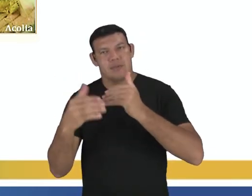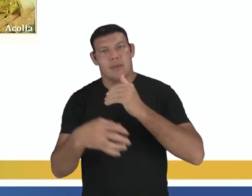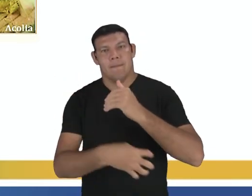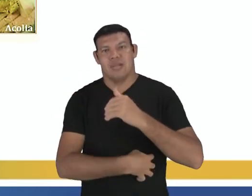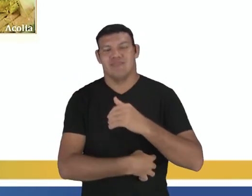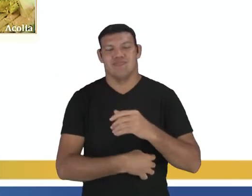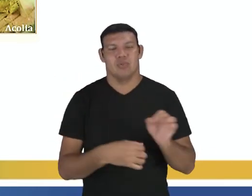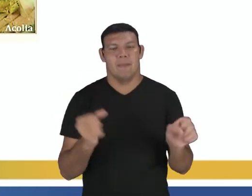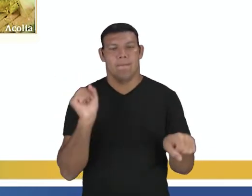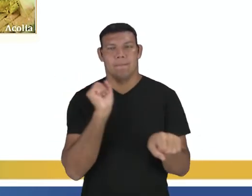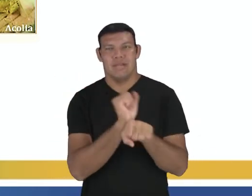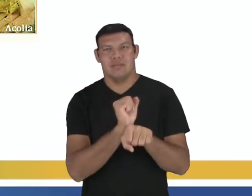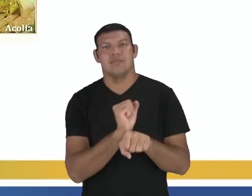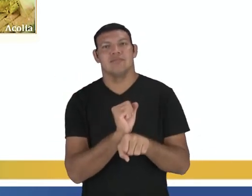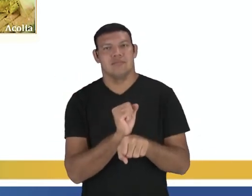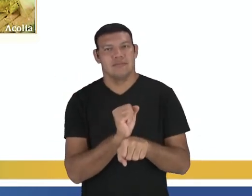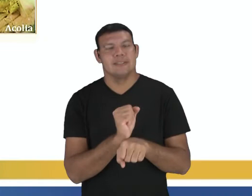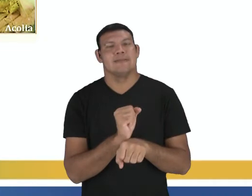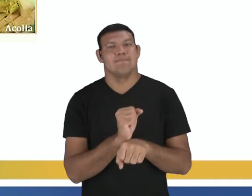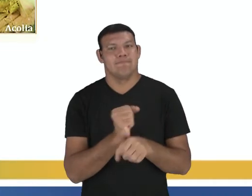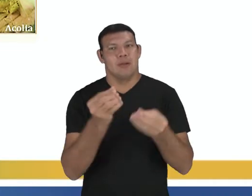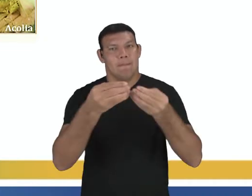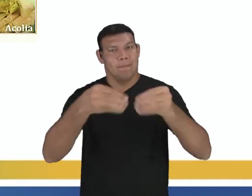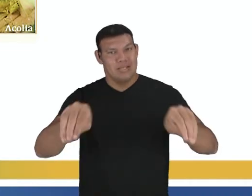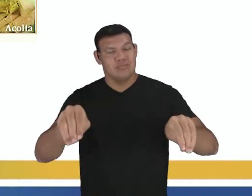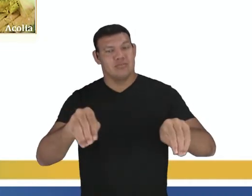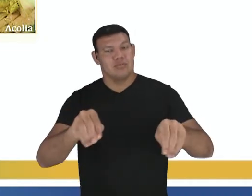né? O seu fígado pode vir parar de funcionar, você